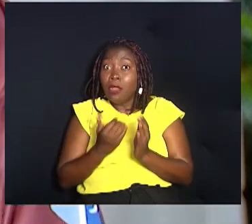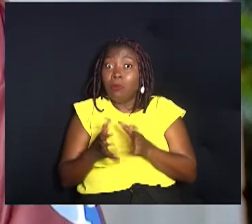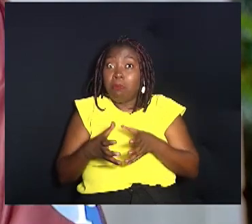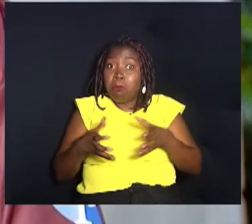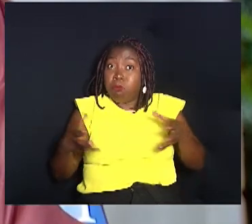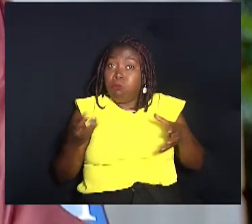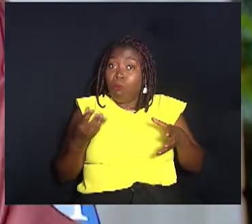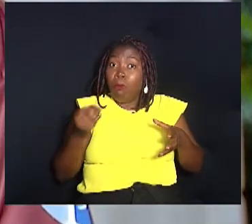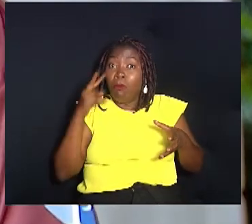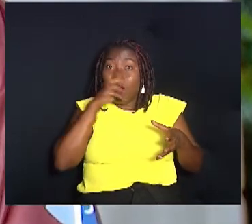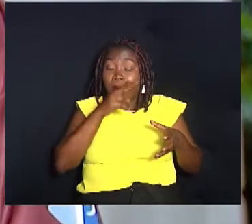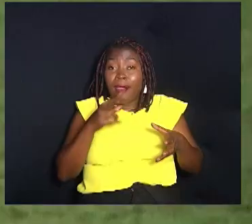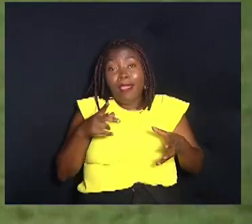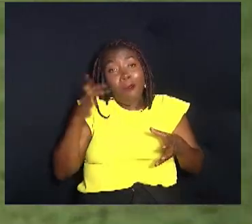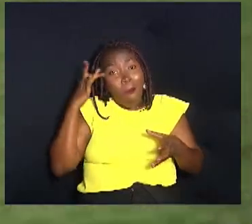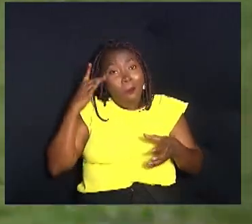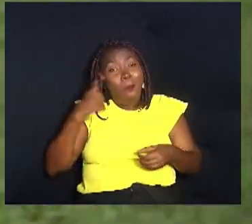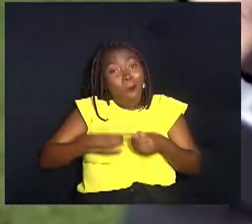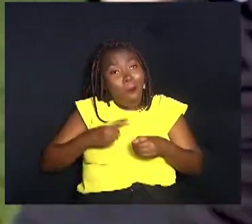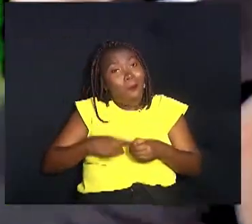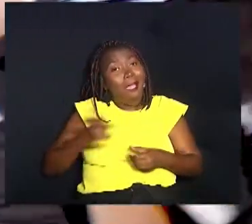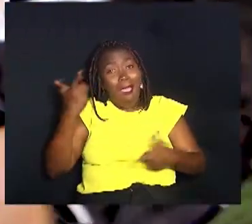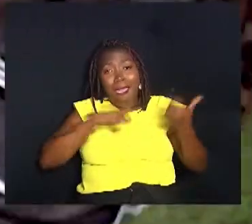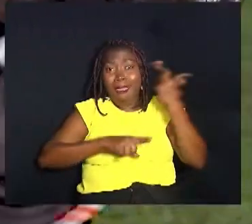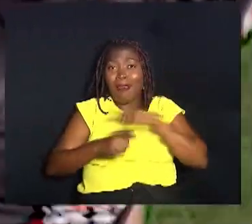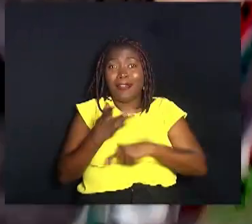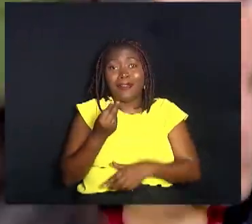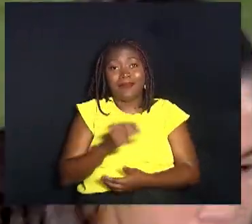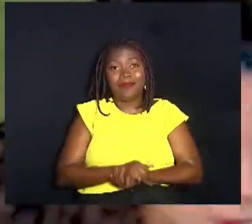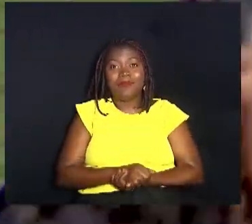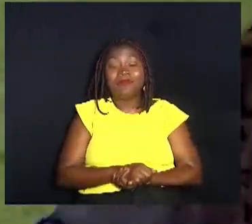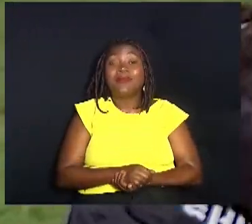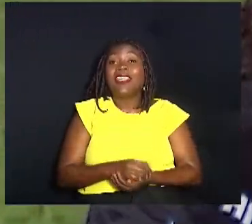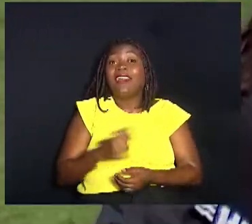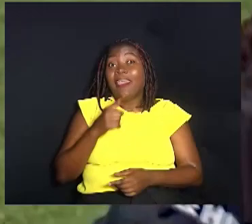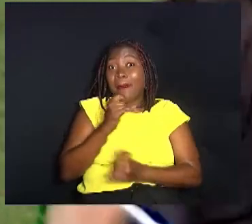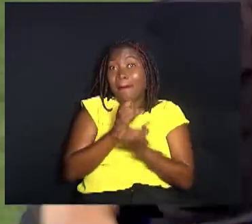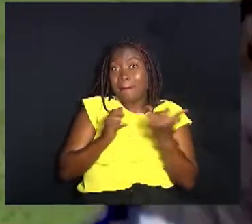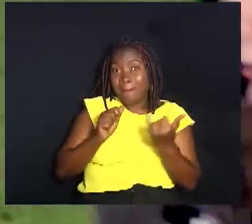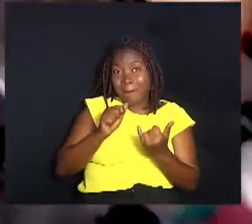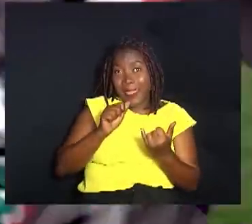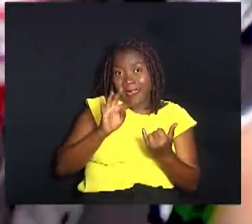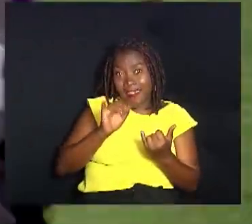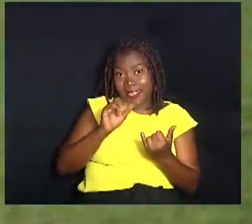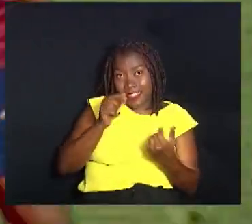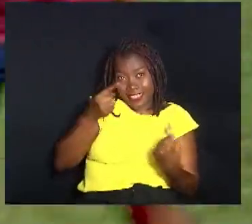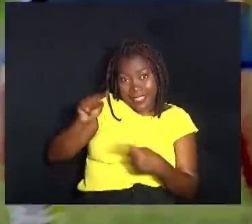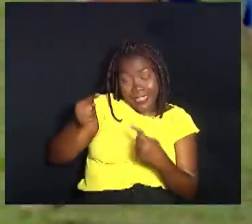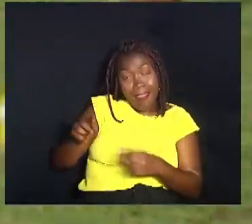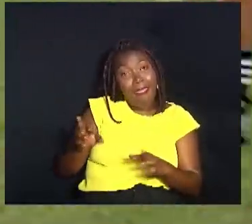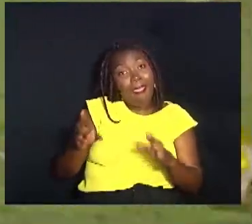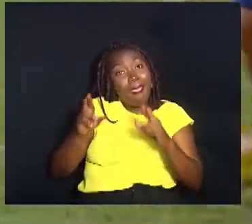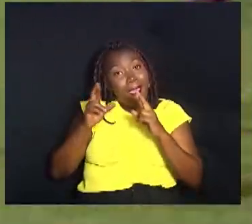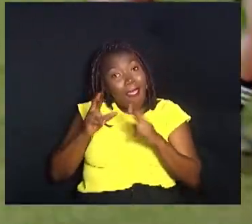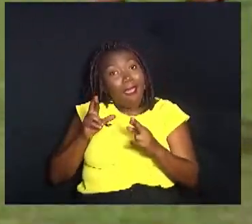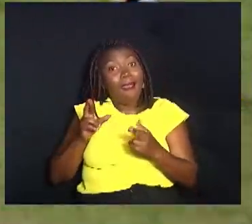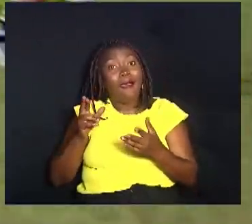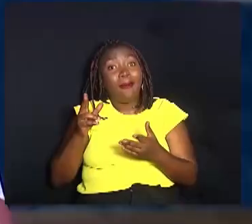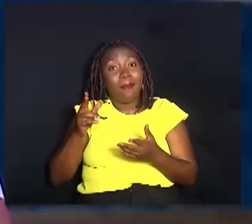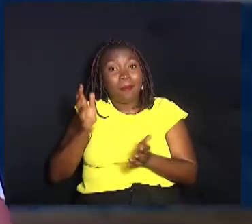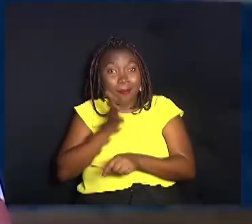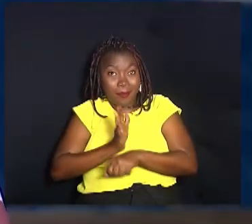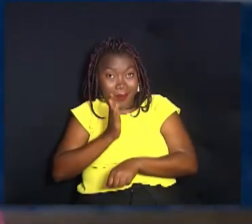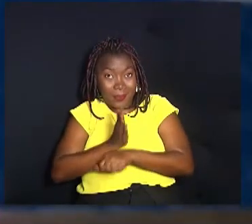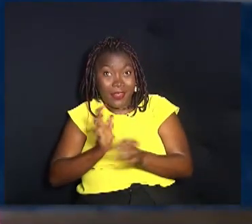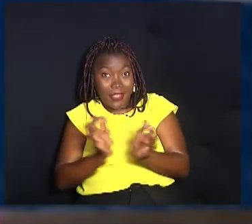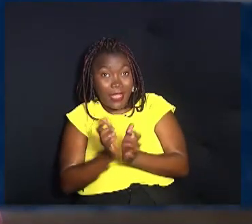acho que a cidade só tem a ganhar com isso. Rebeca é meio atacante e aposta na preparação da equipe para ter um bom resultado no jogo.